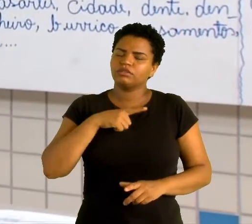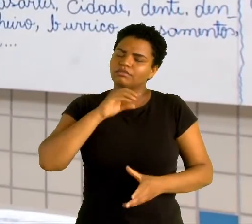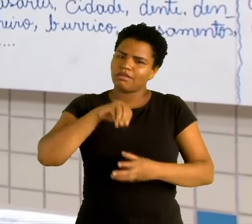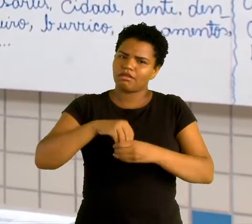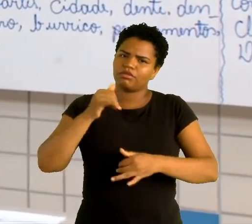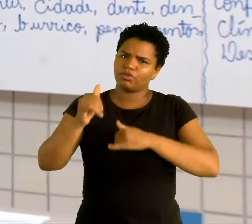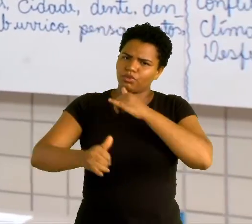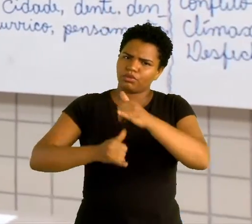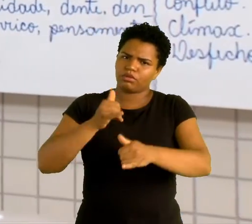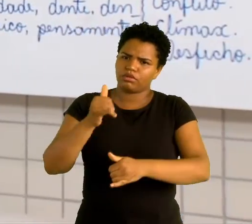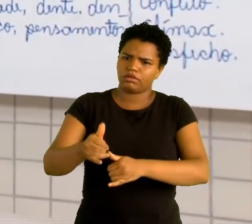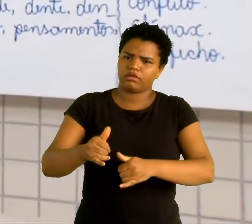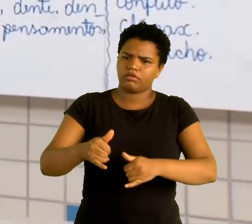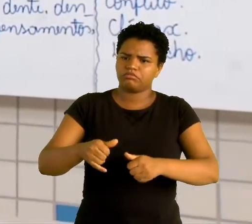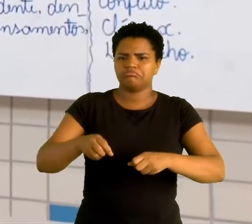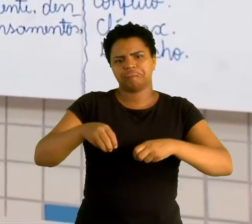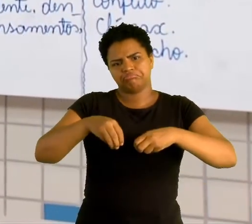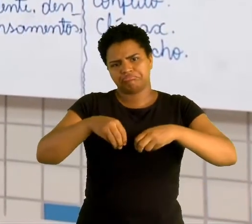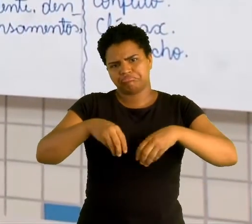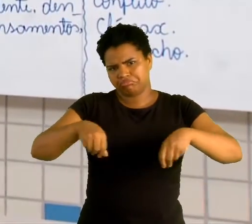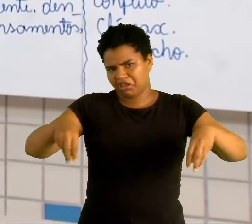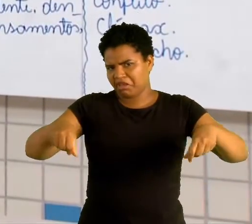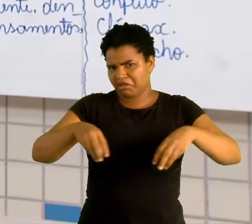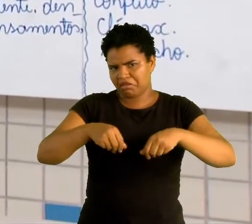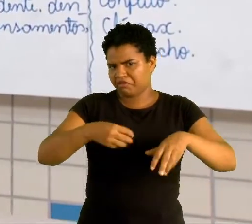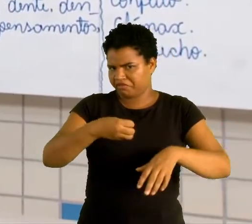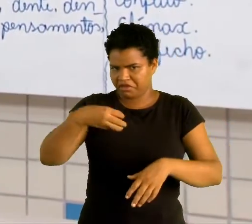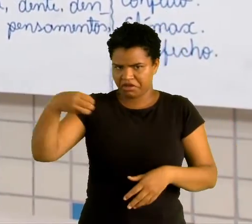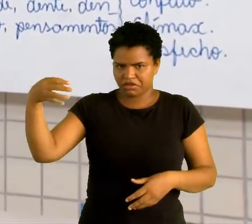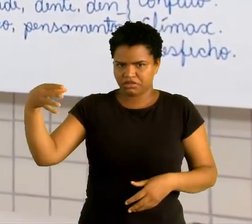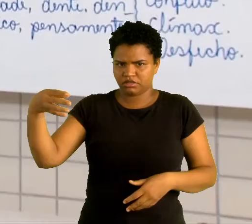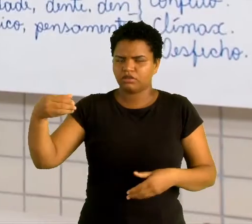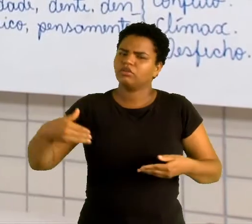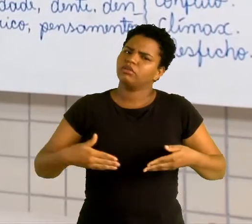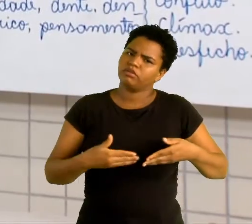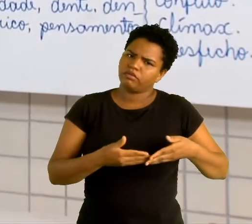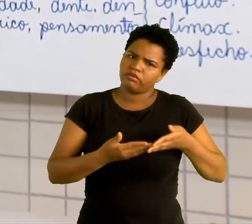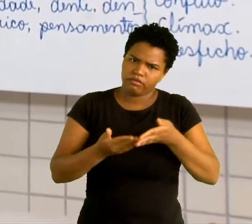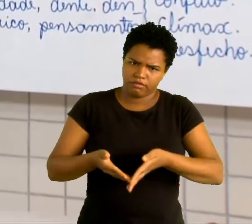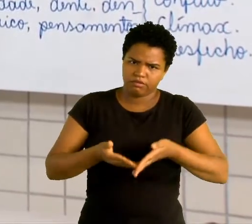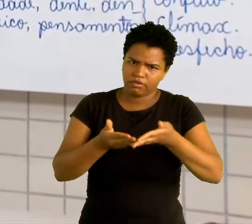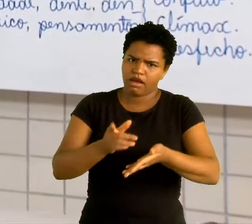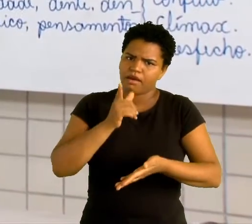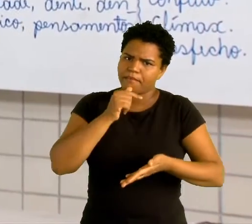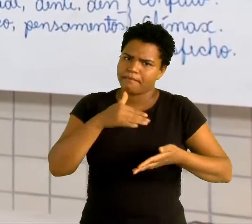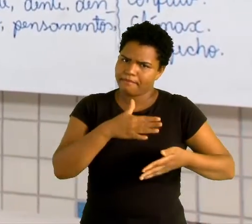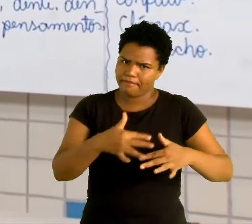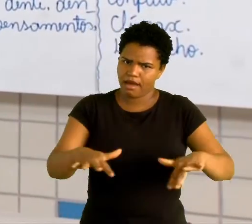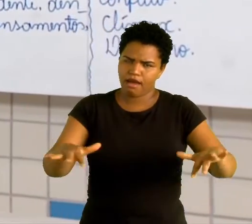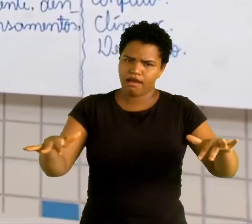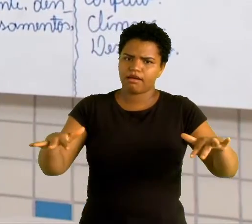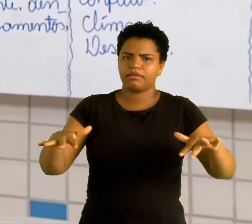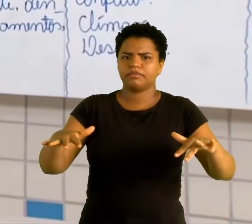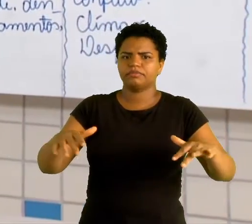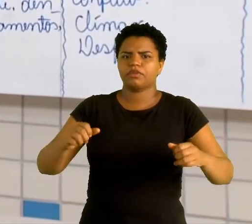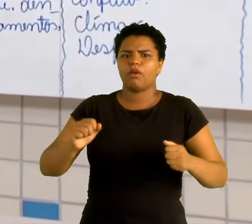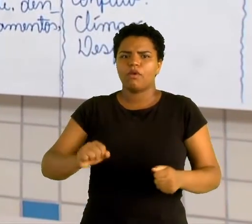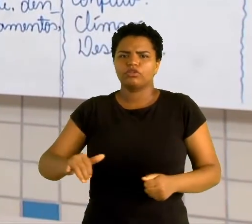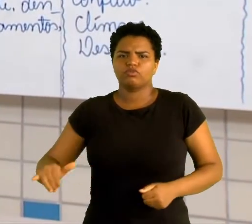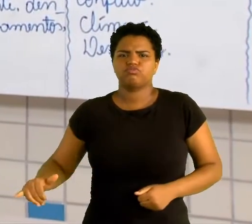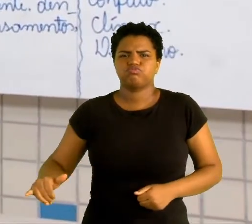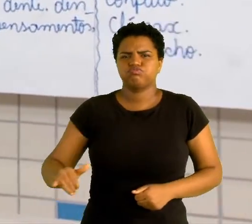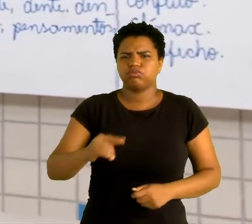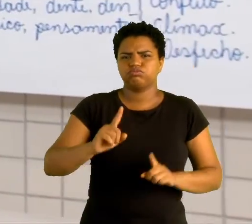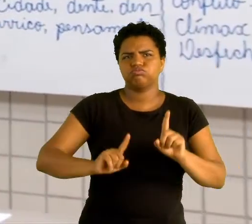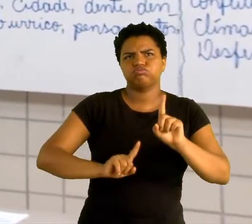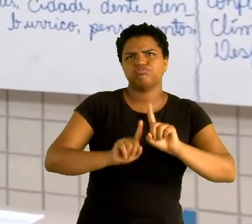Pode ser por terra, pode ser viagem marítima, pode ser uma viagem em uma espaçonave e